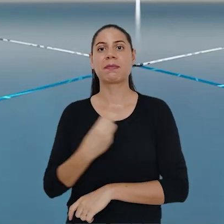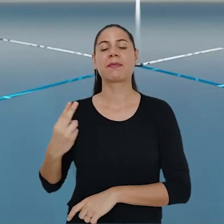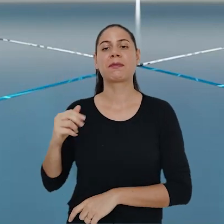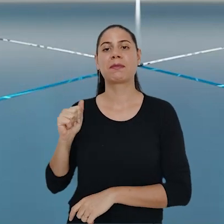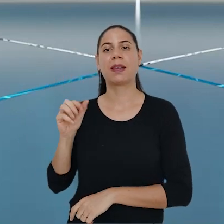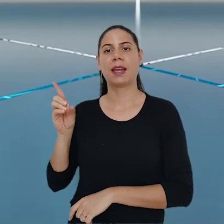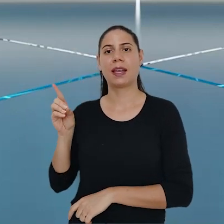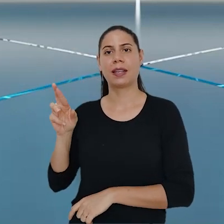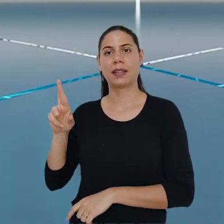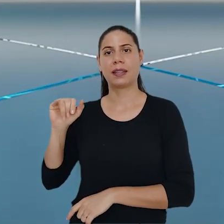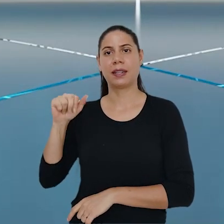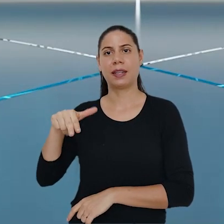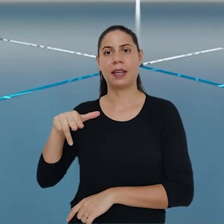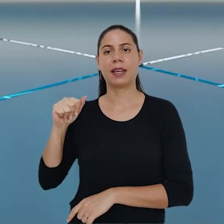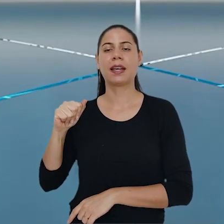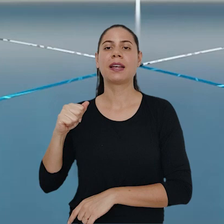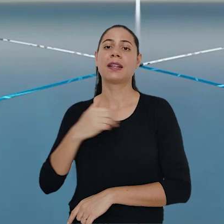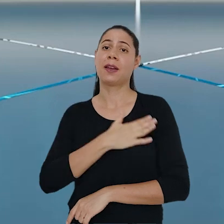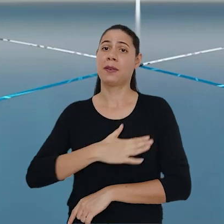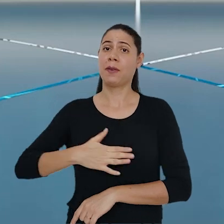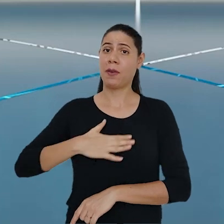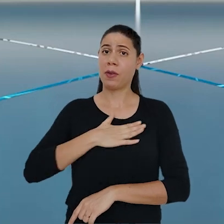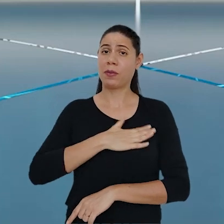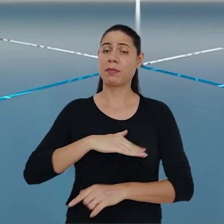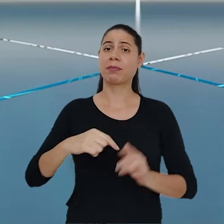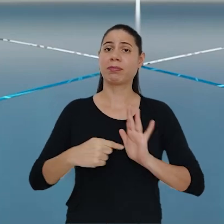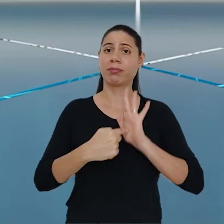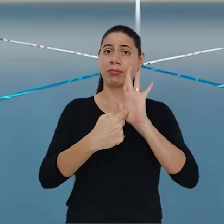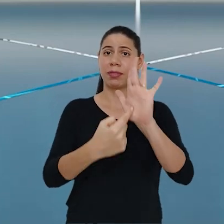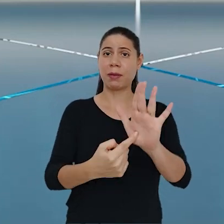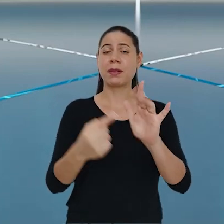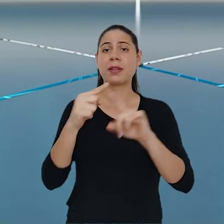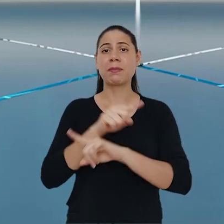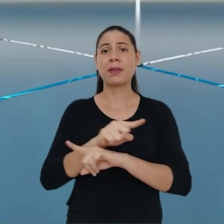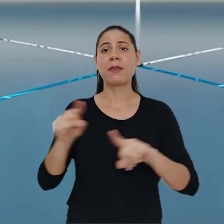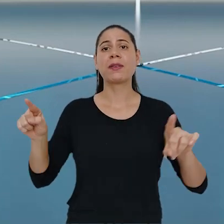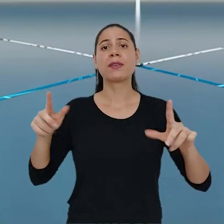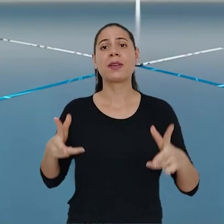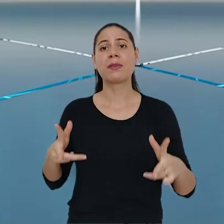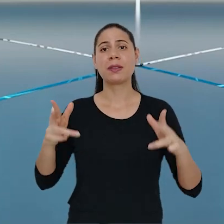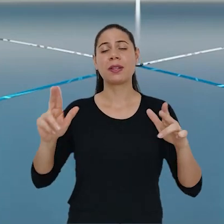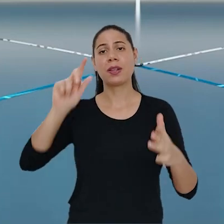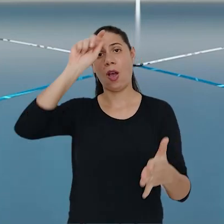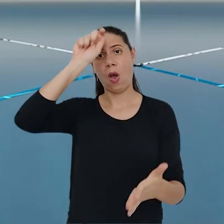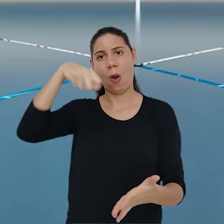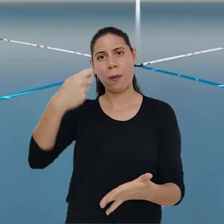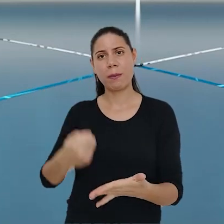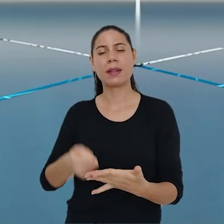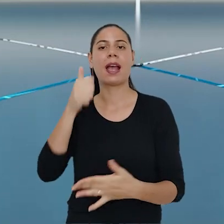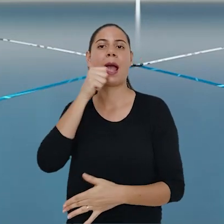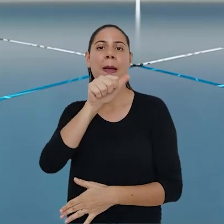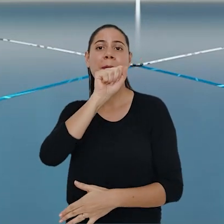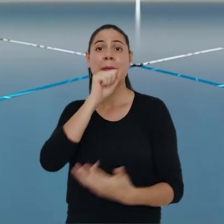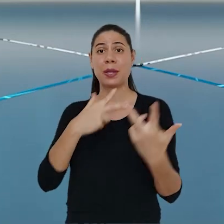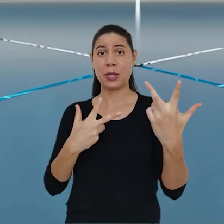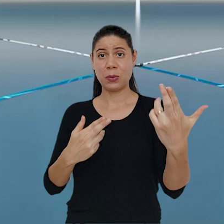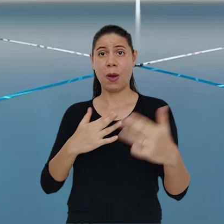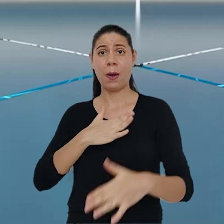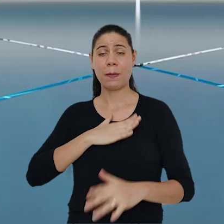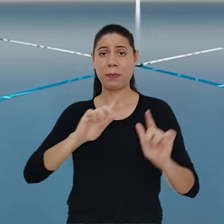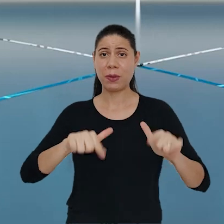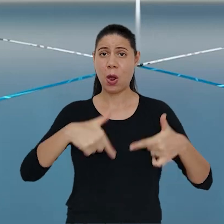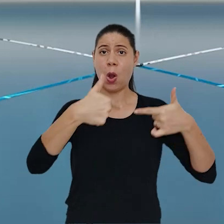sou Adriana Dutra e é com imensa satisfação que trago para você uma edição em homenagem às mães que, assim como eu, lutam